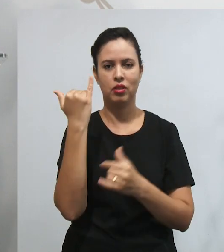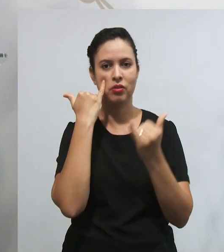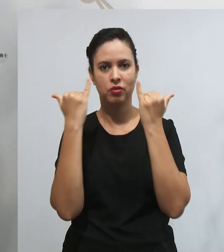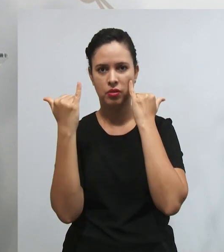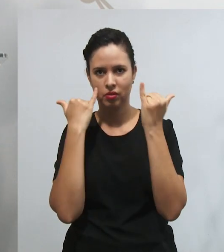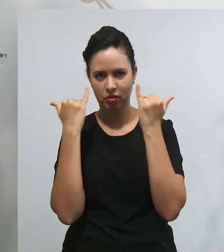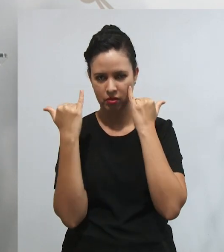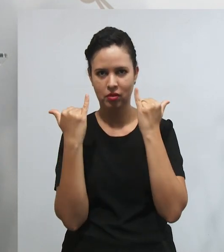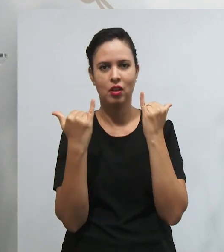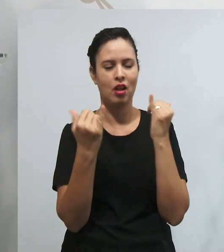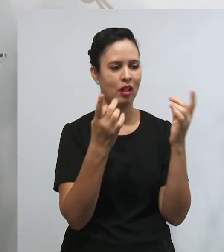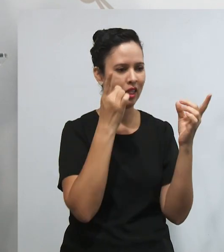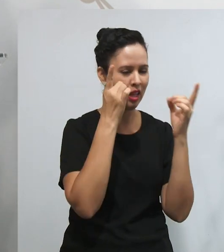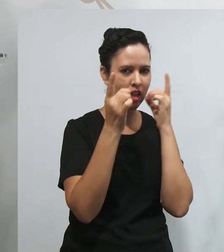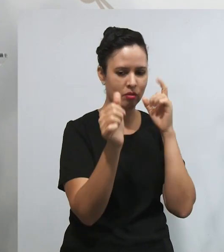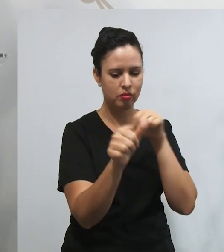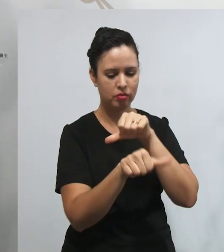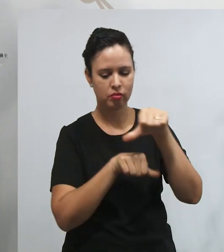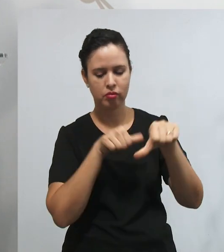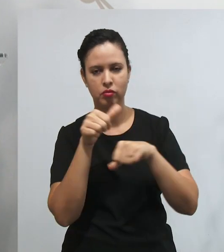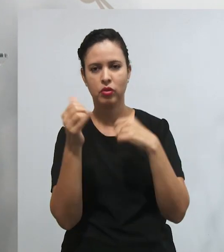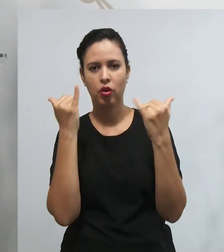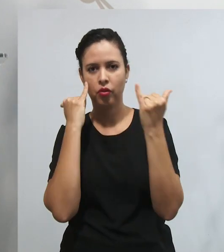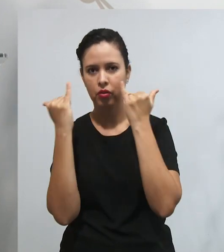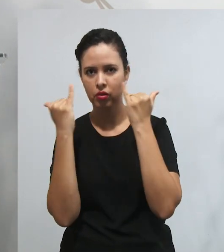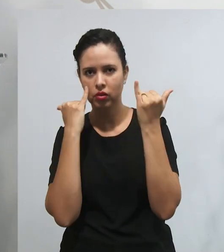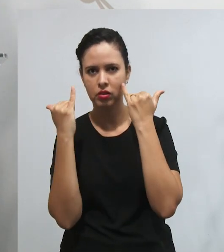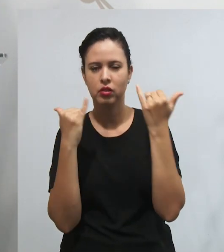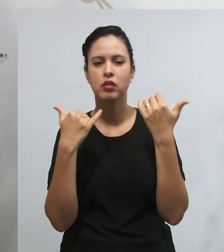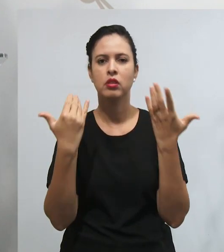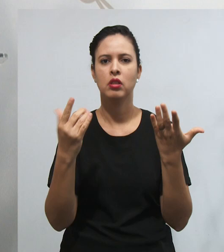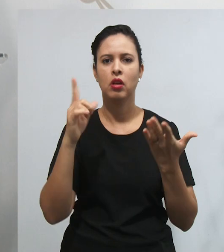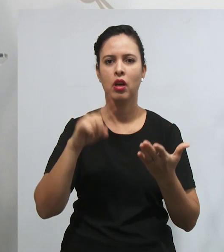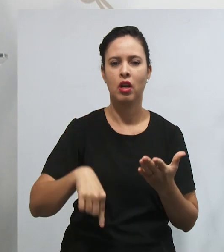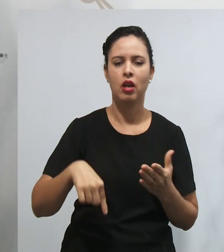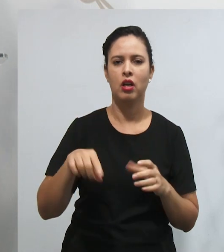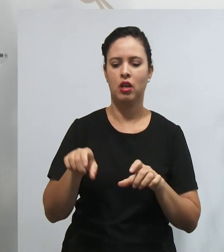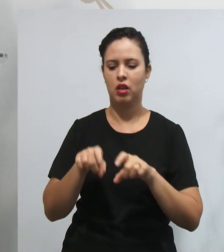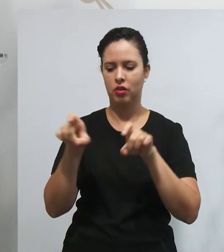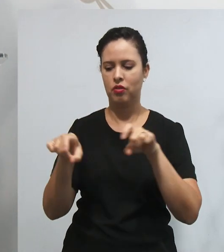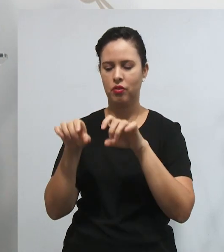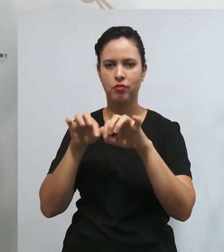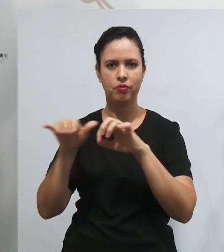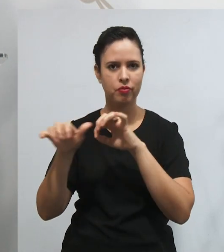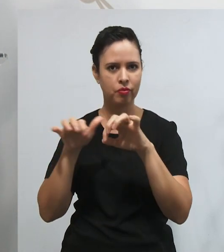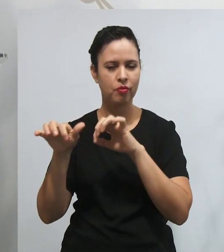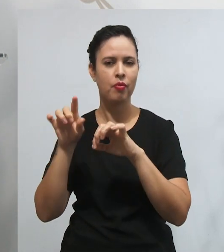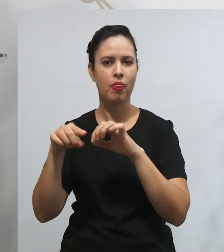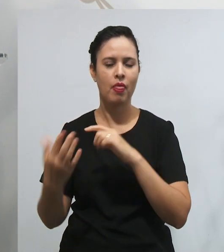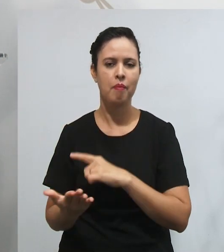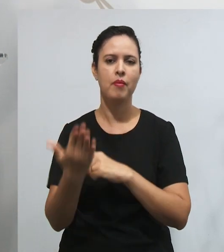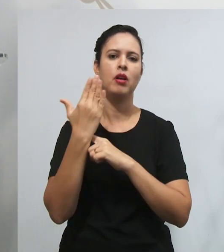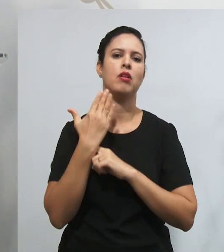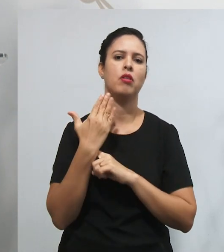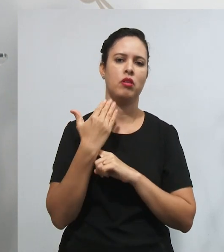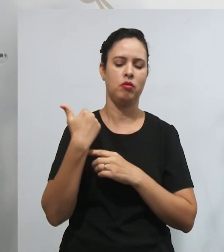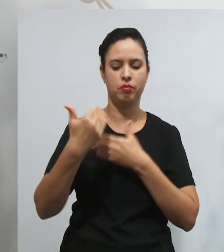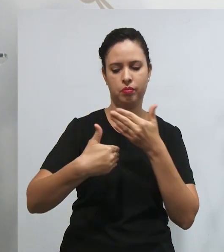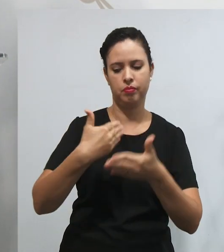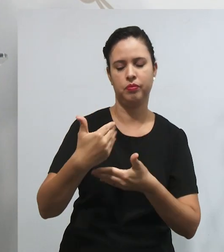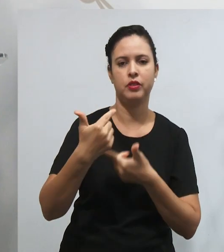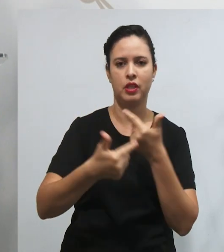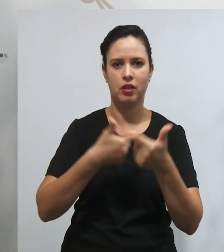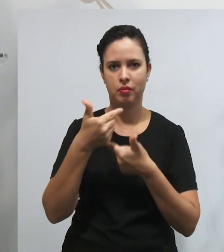informações. Então, a informática ela entra nesse contexto de aprimorar o fluxo de trabalho das pessoas, tá? Então, a gente